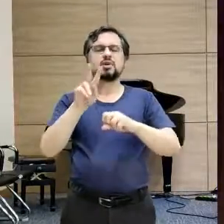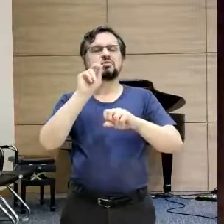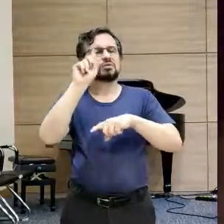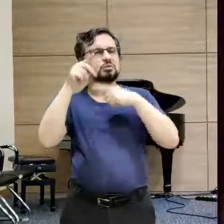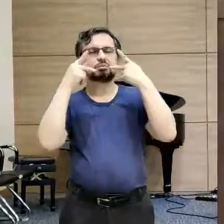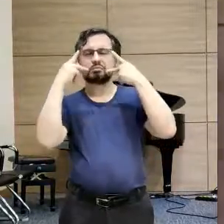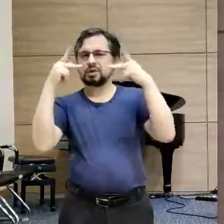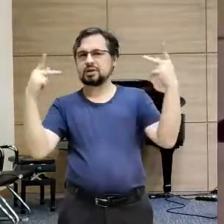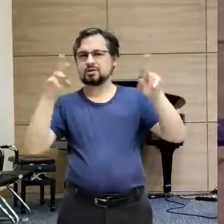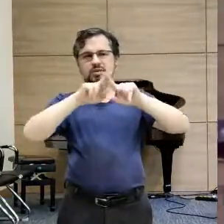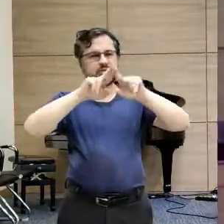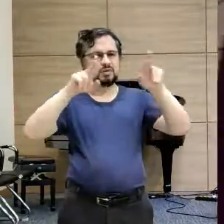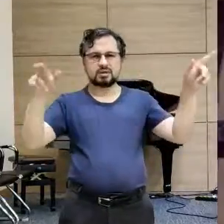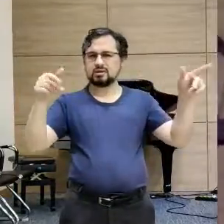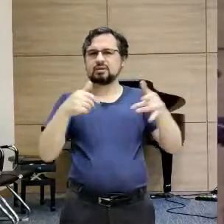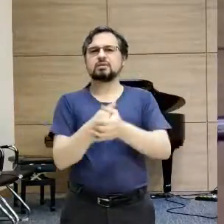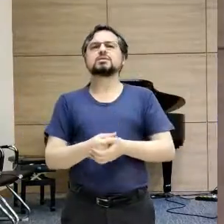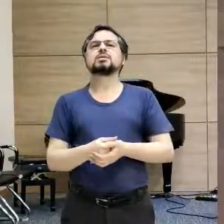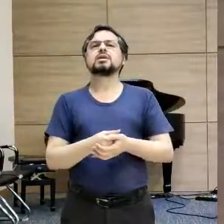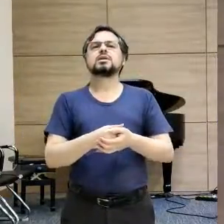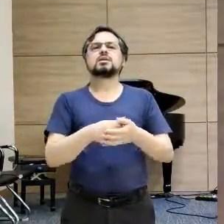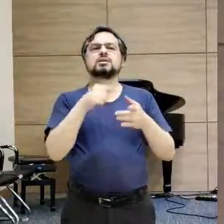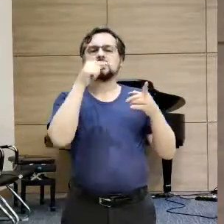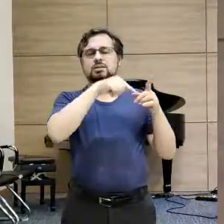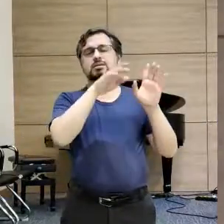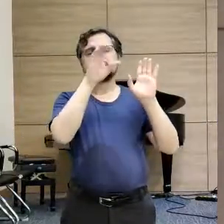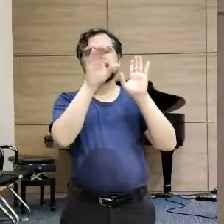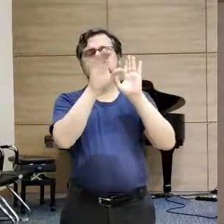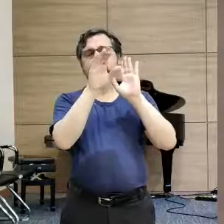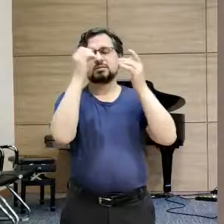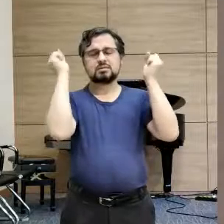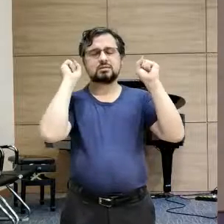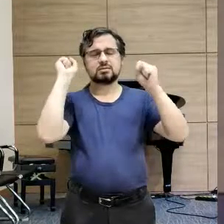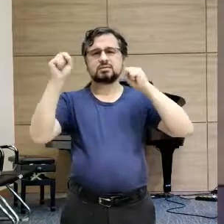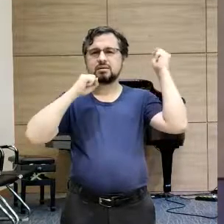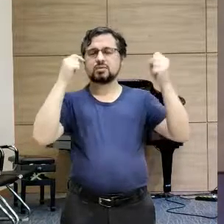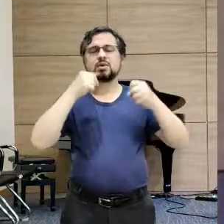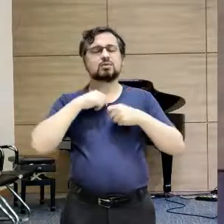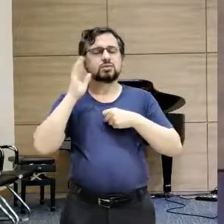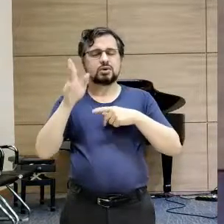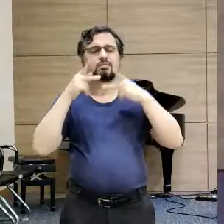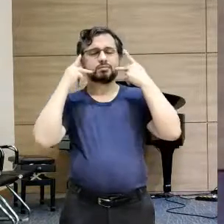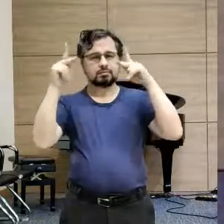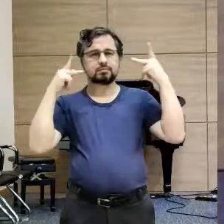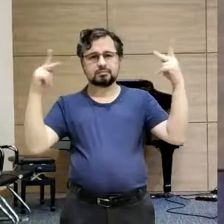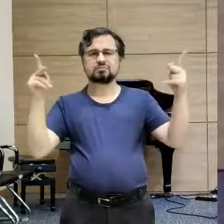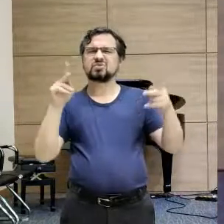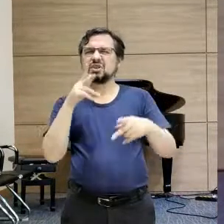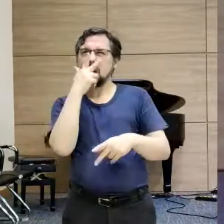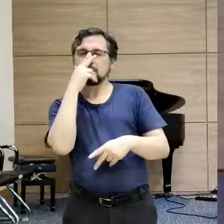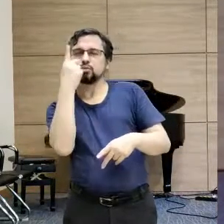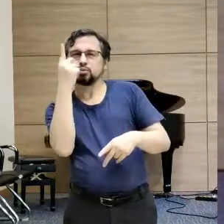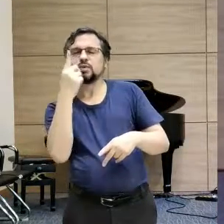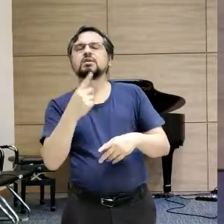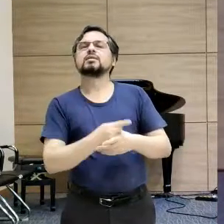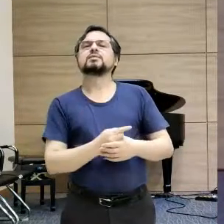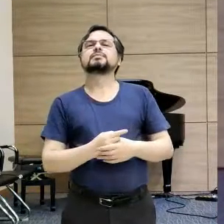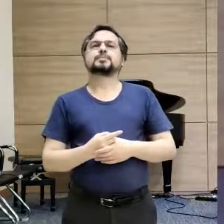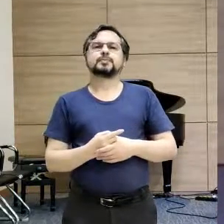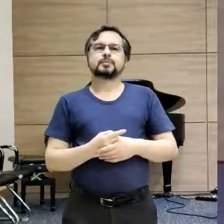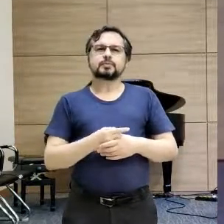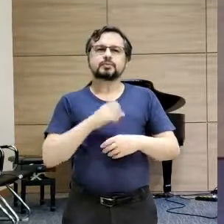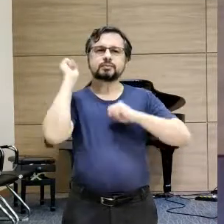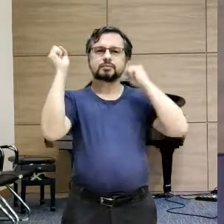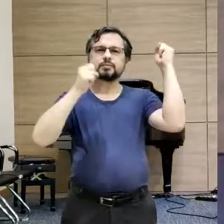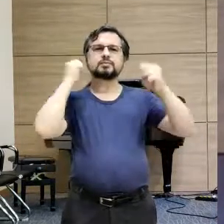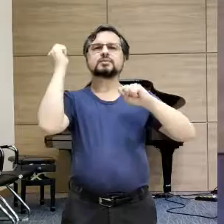sabe, centenas de mensagens baseadas nesse salmo. Eu mesmo já preguei pelo menos uma vez o Salmo 51 aqui na